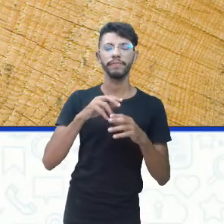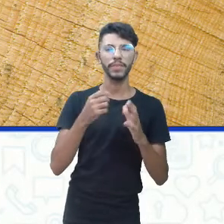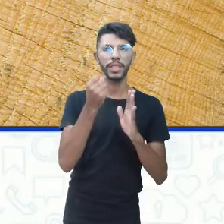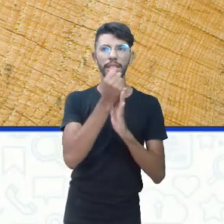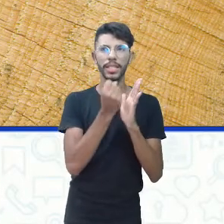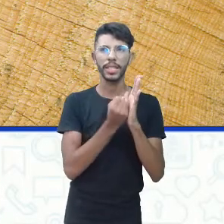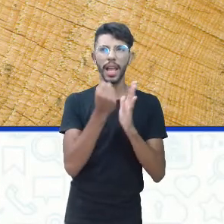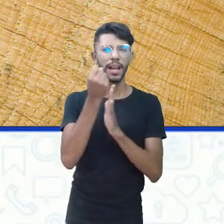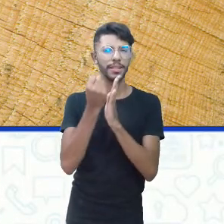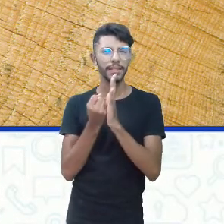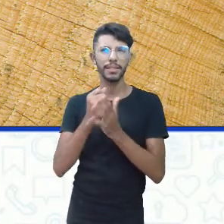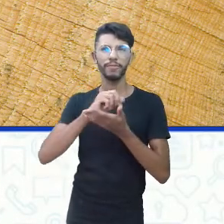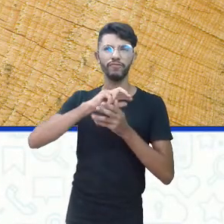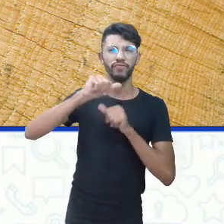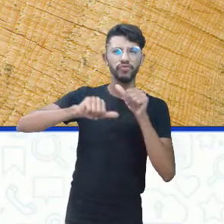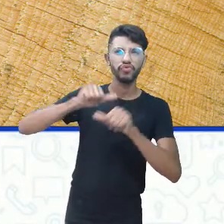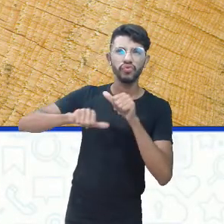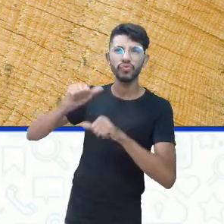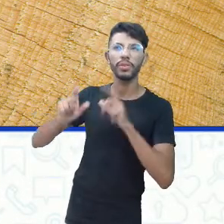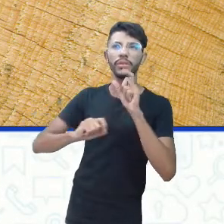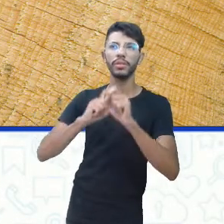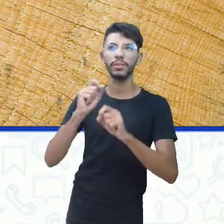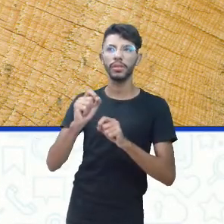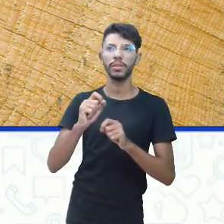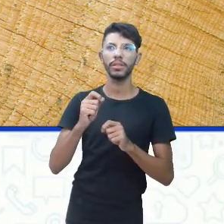sinais de que as fábulas indianas